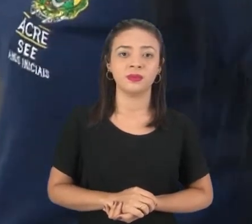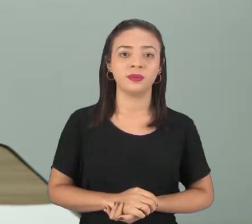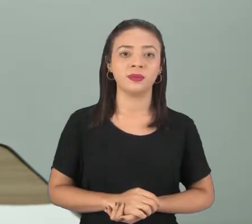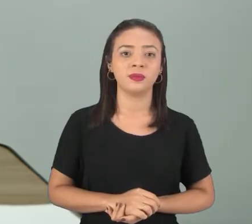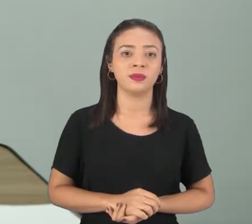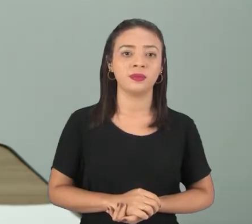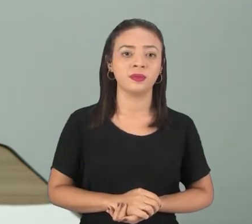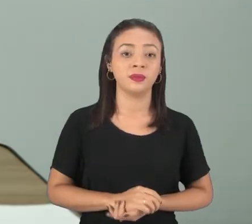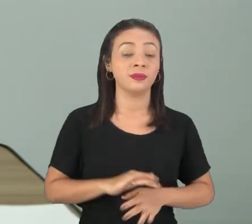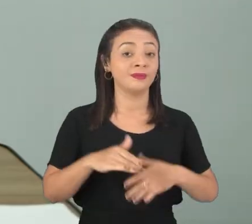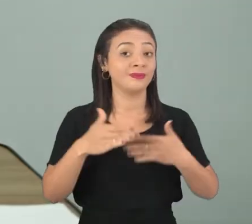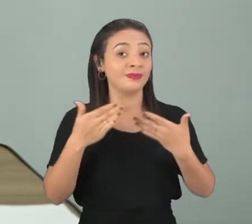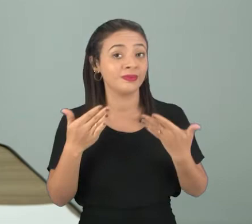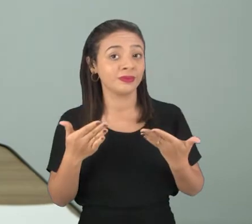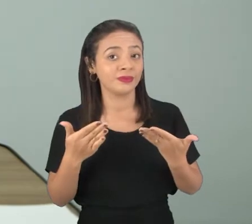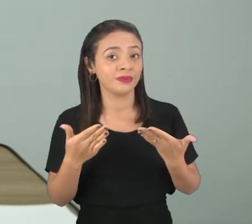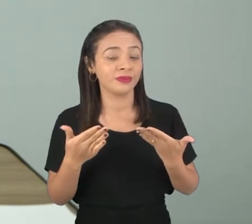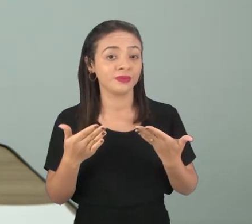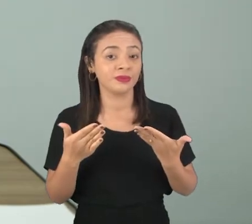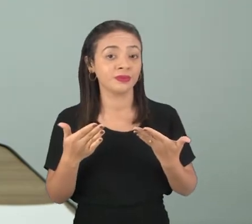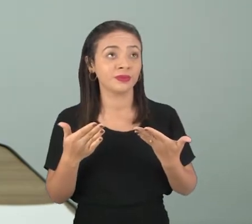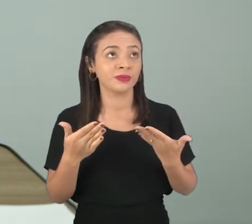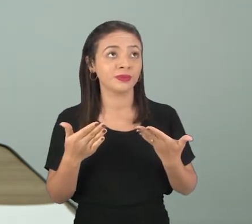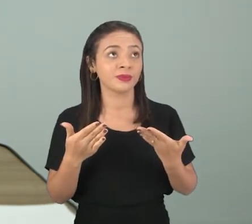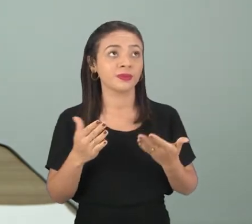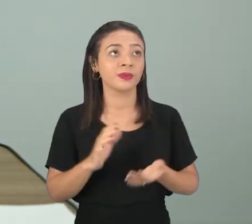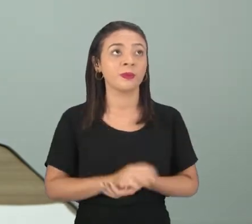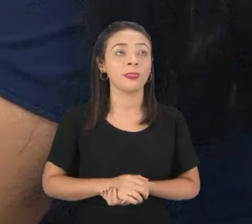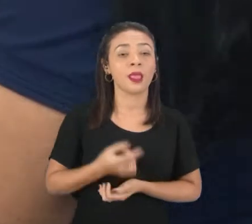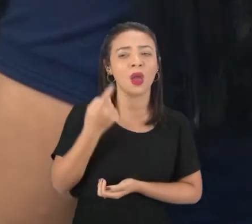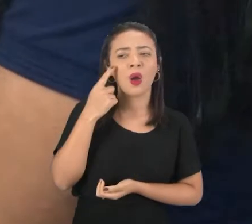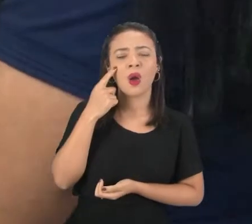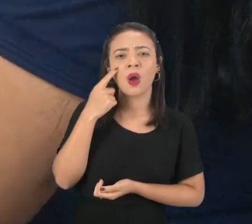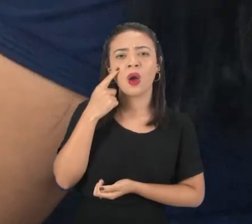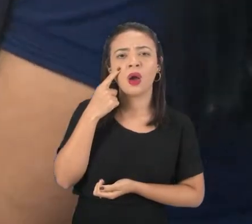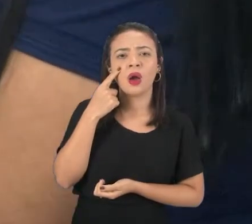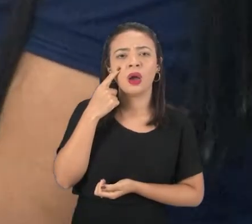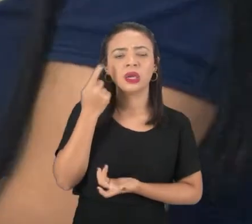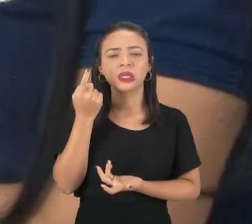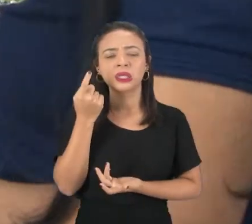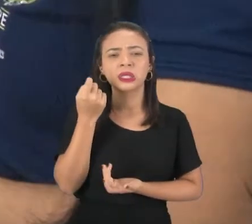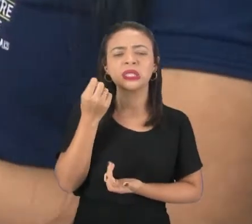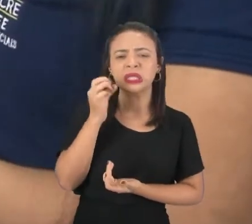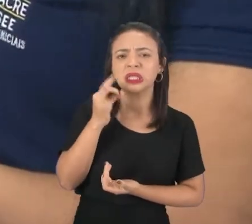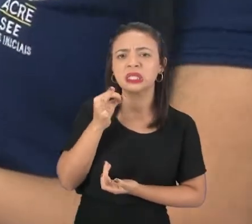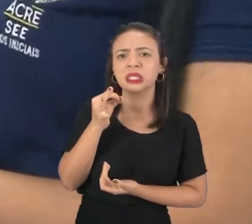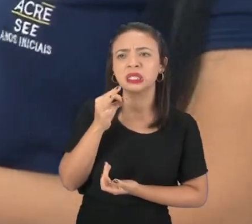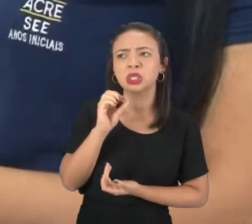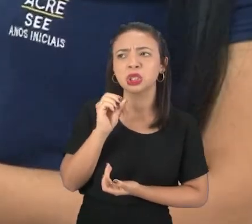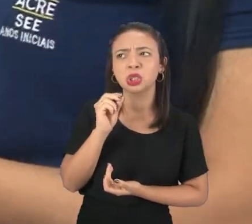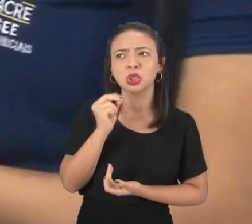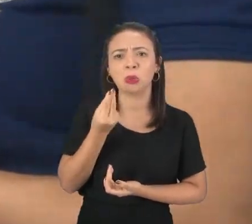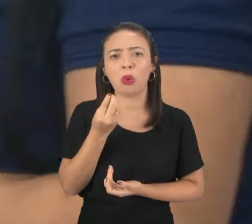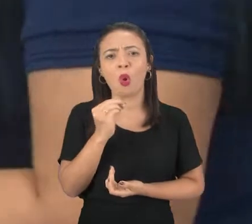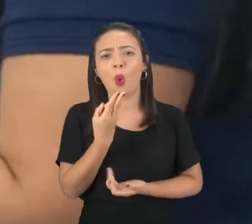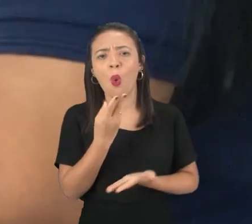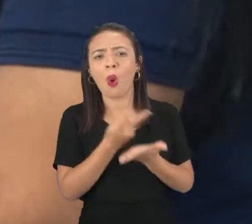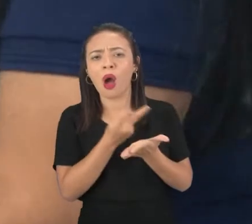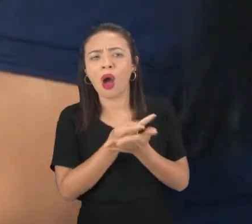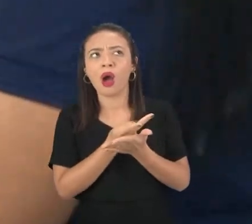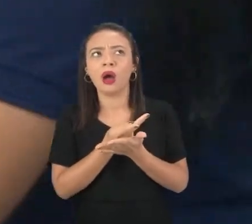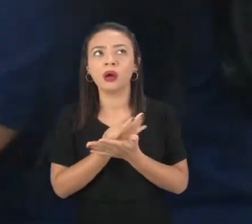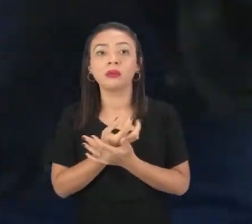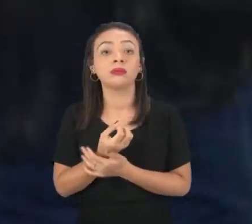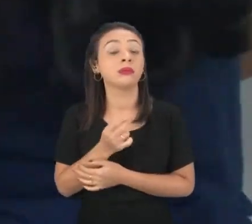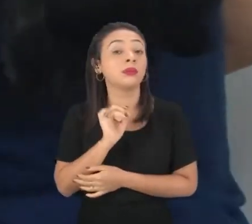E aí olha só a professora um você quer conferir está certo será que vai dessa forma